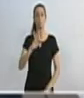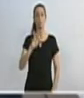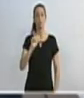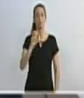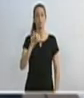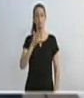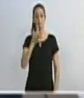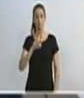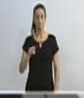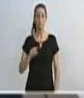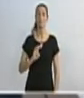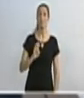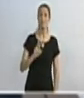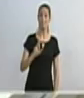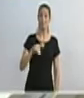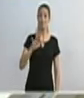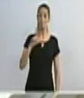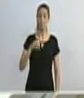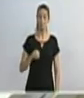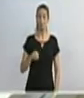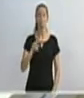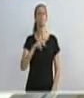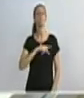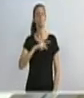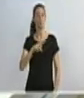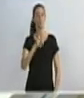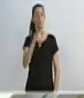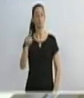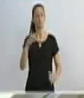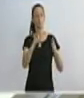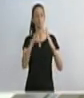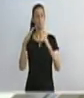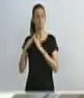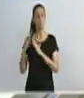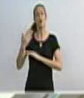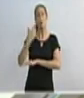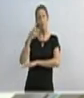senhor Hermínio Buenos, presidente da Associação de Moradores da Emil Vermouth,